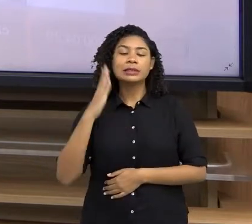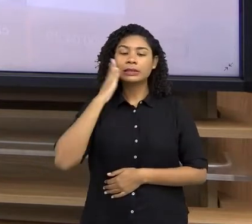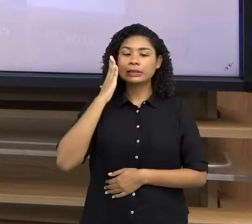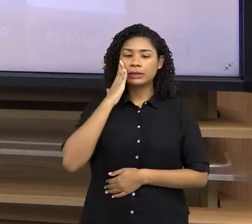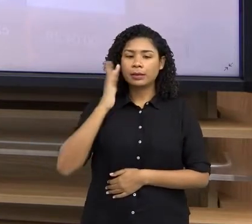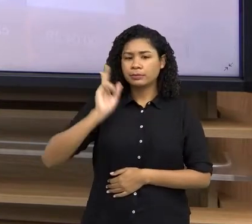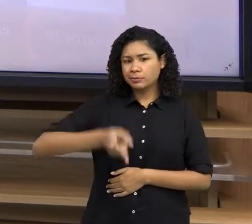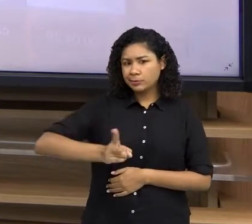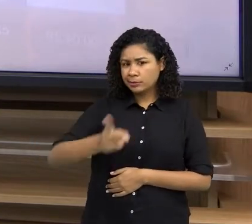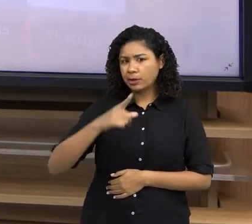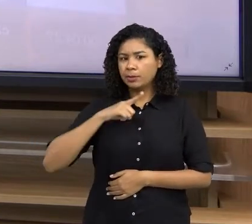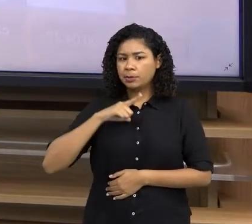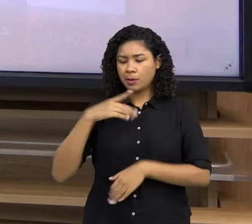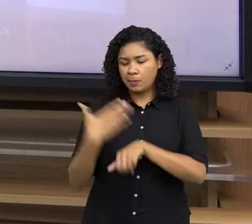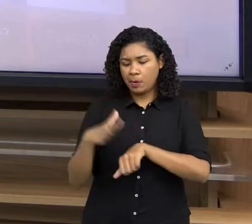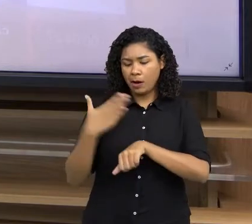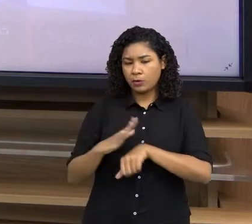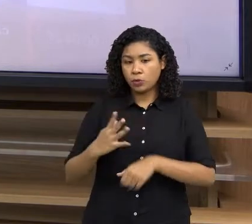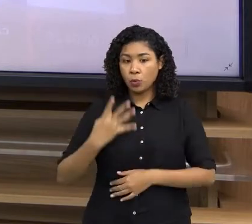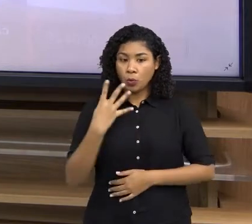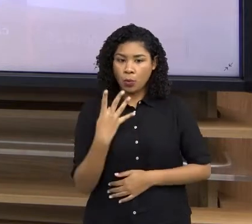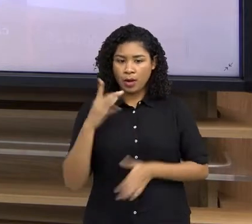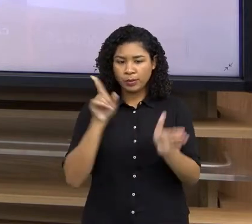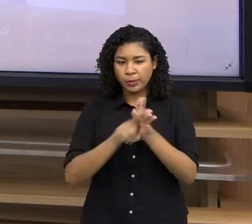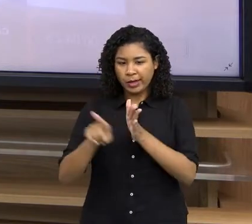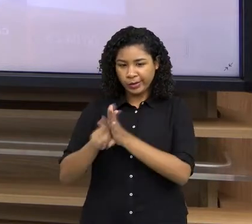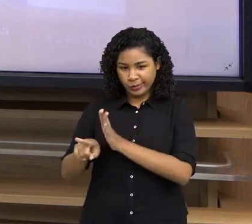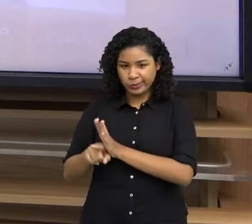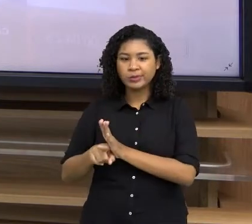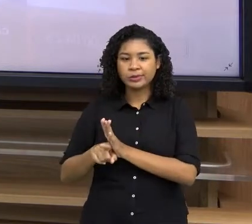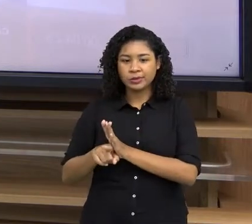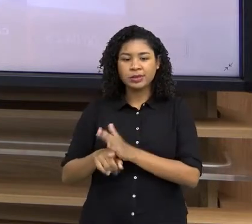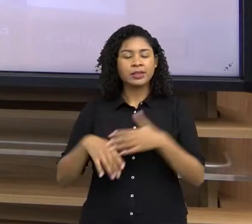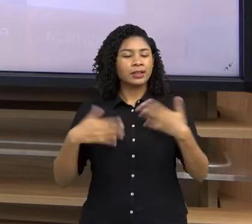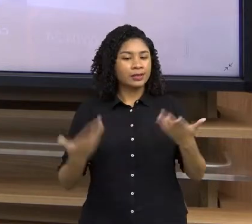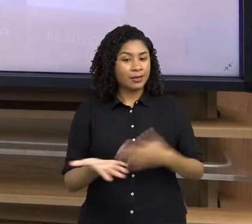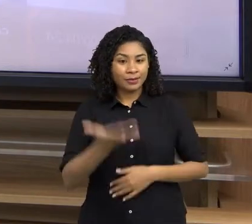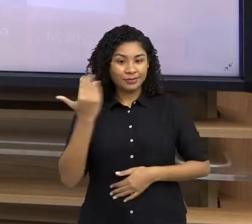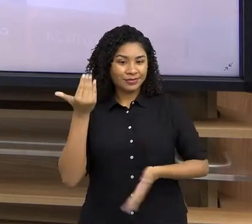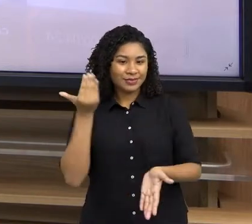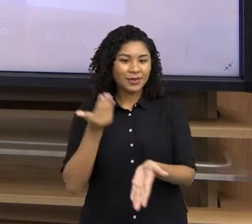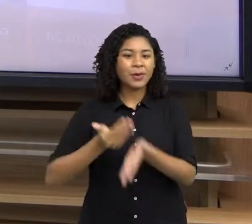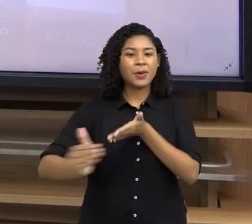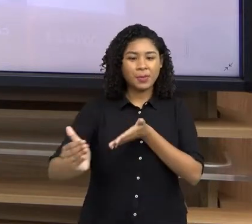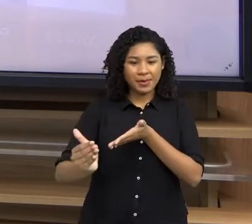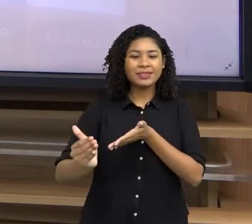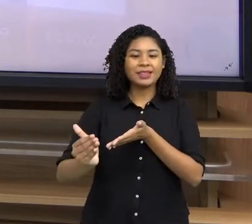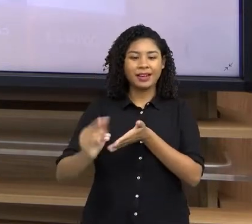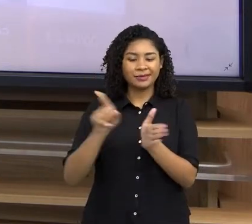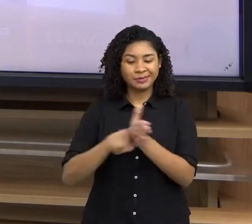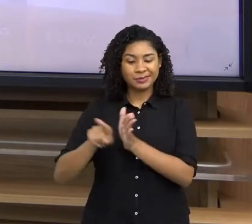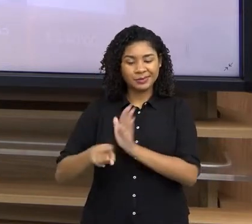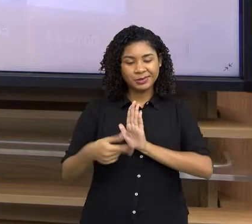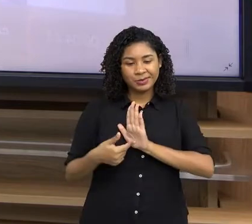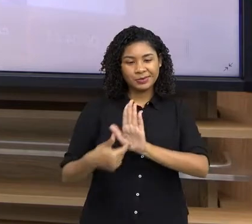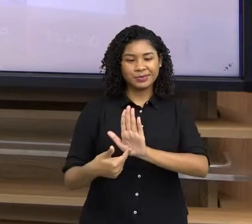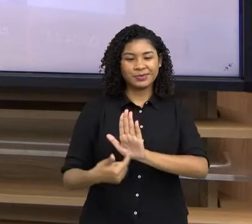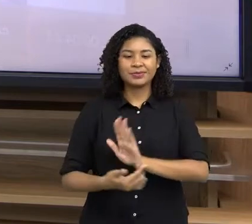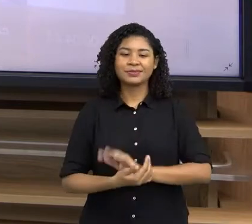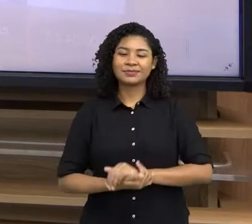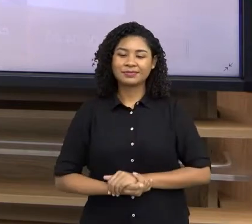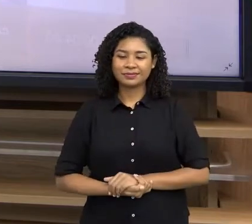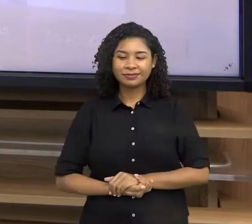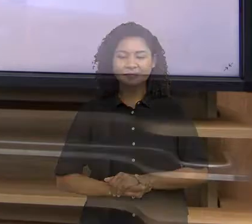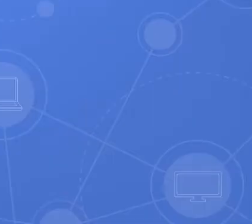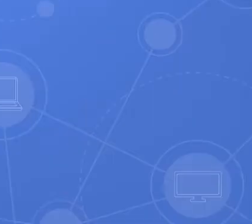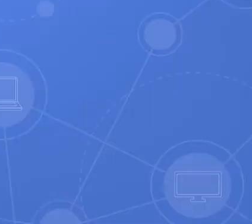temos quatro questões sobre o assunto da aula anterior e agora já vamos começar então com as questões do praticando de hoje. Vamos